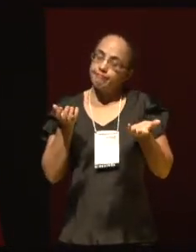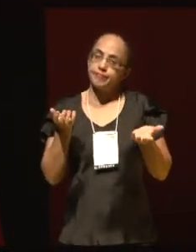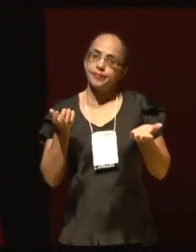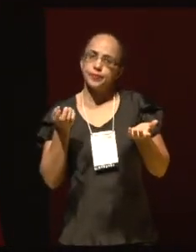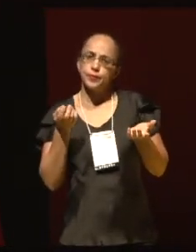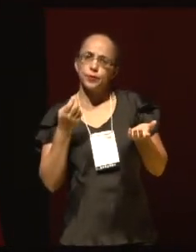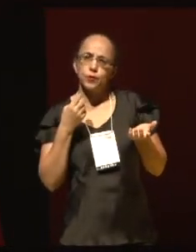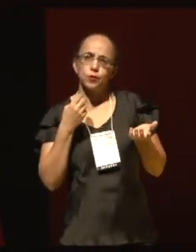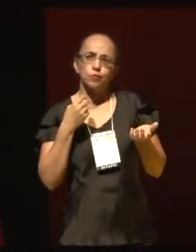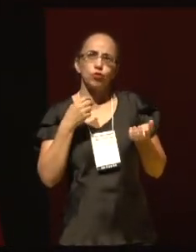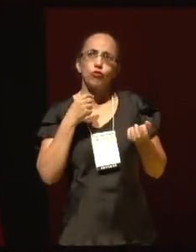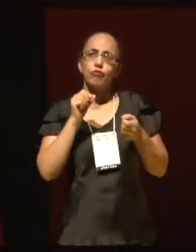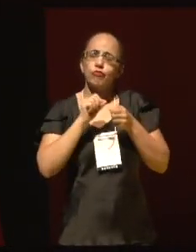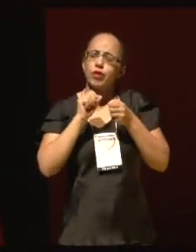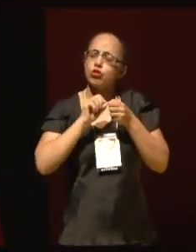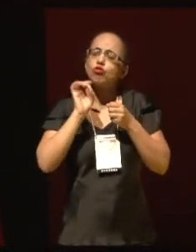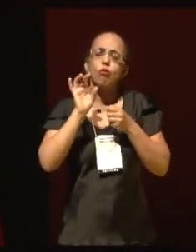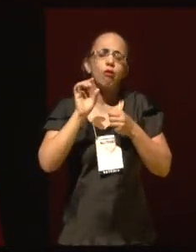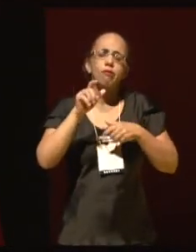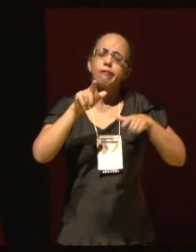somente trabalhar.